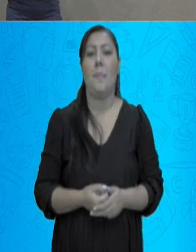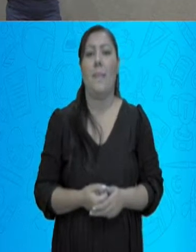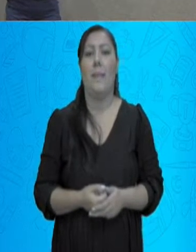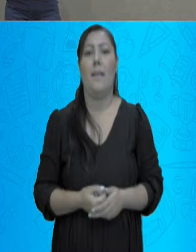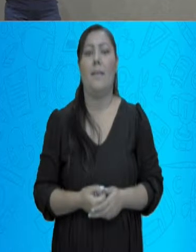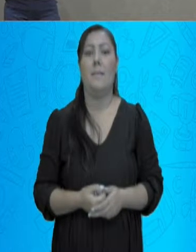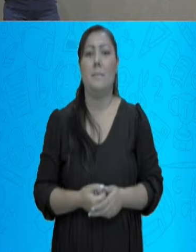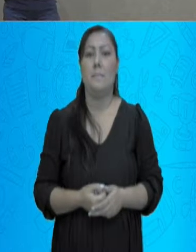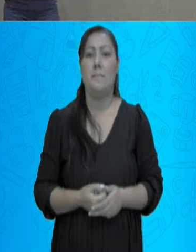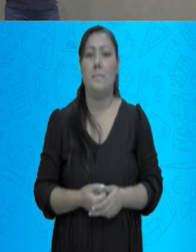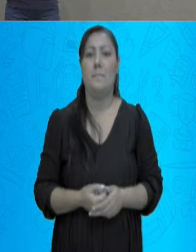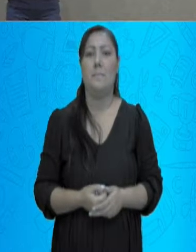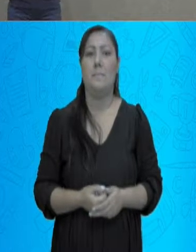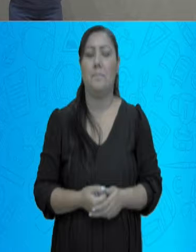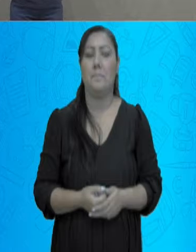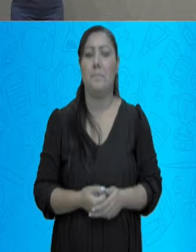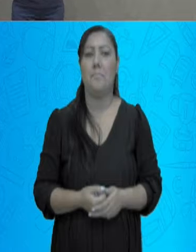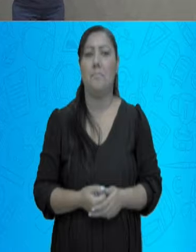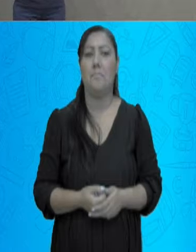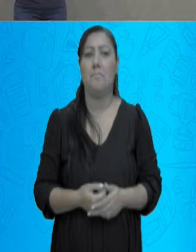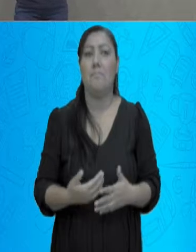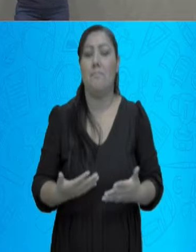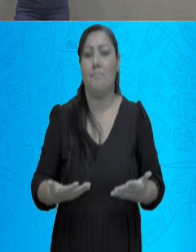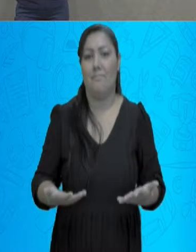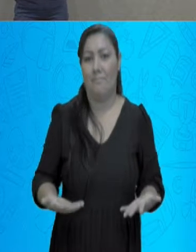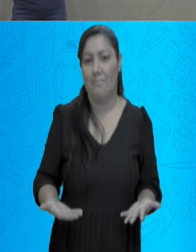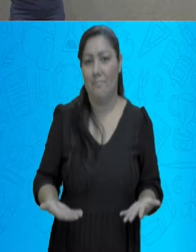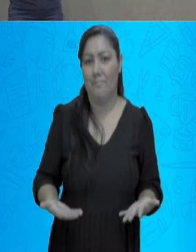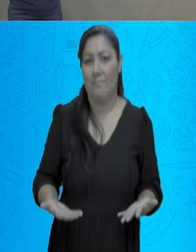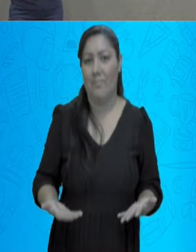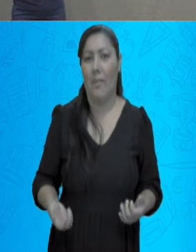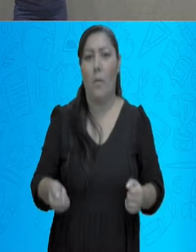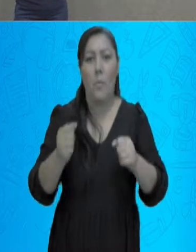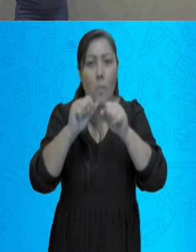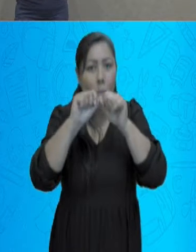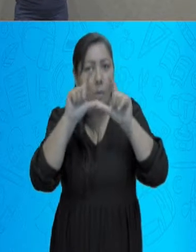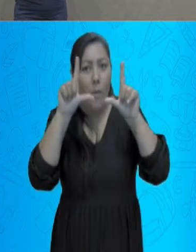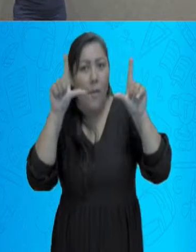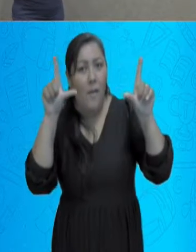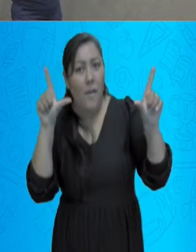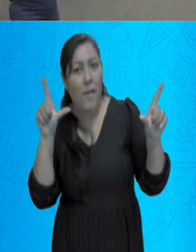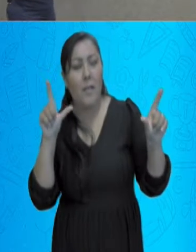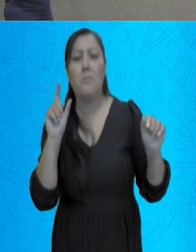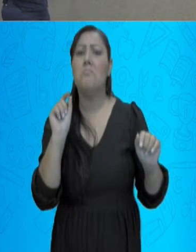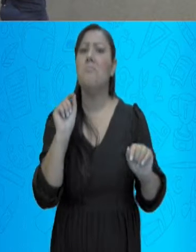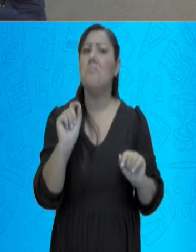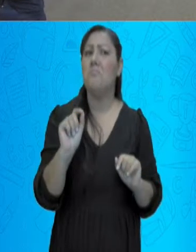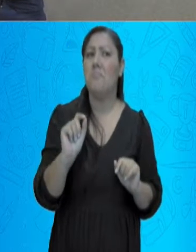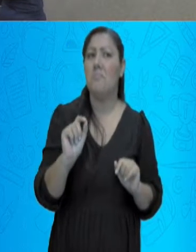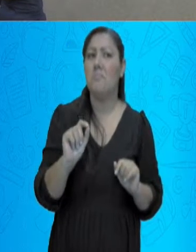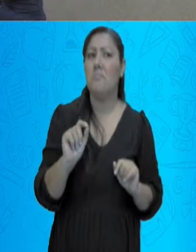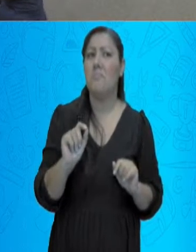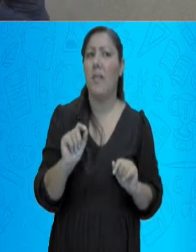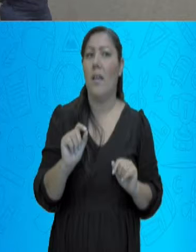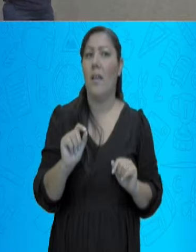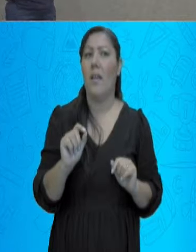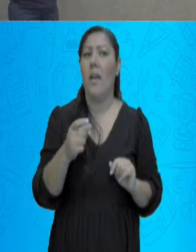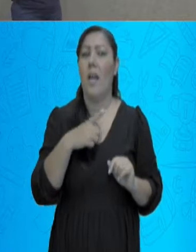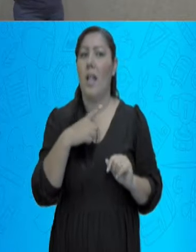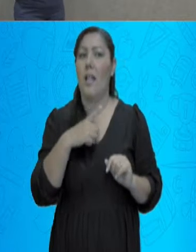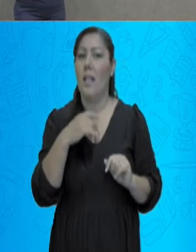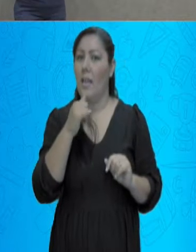a praticar. Bem, o que é o cartaz? Vamos ver aqui temos um cartaz